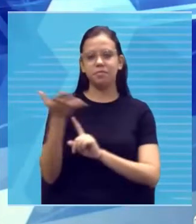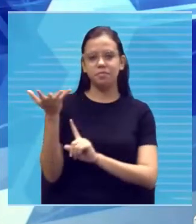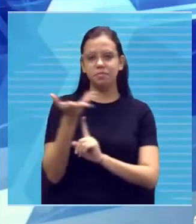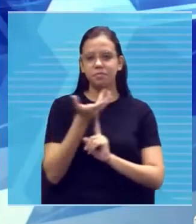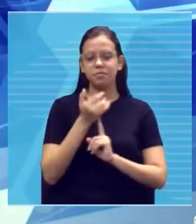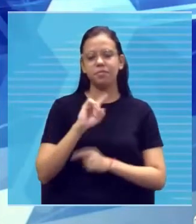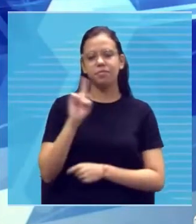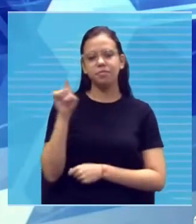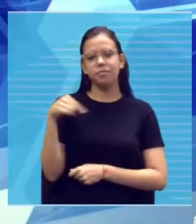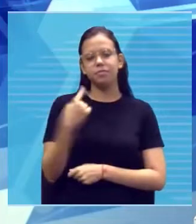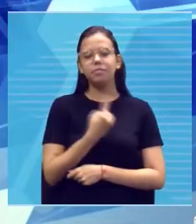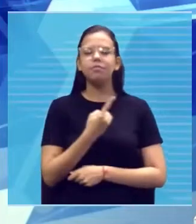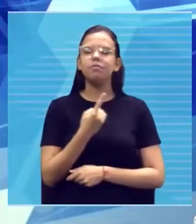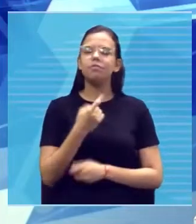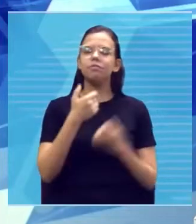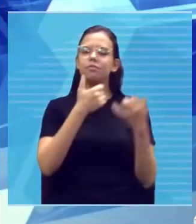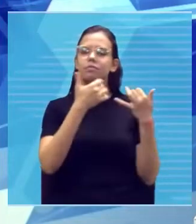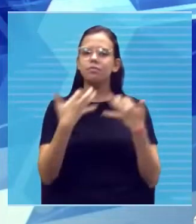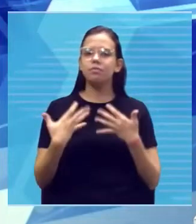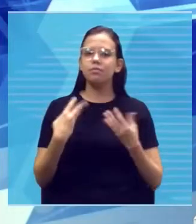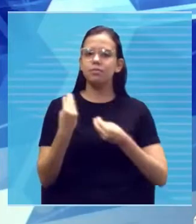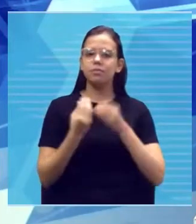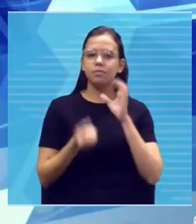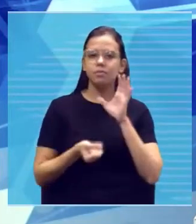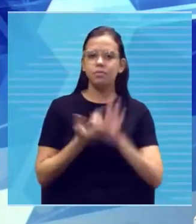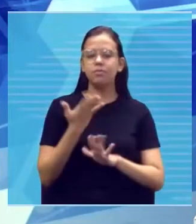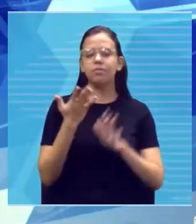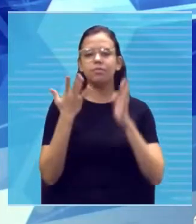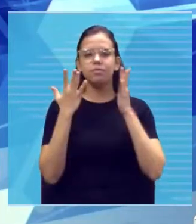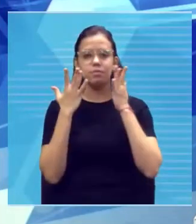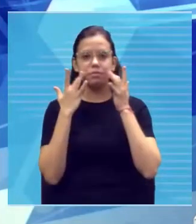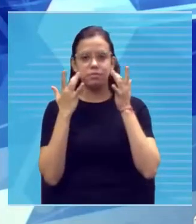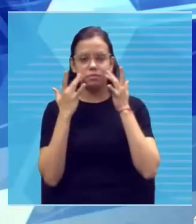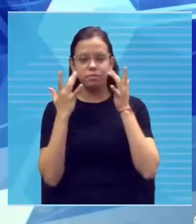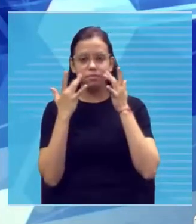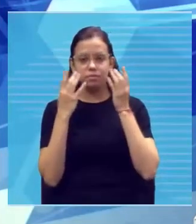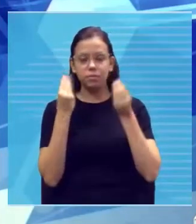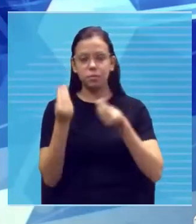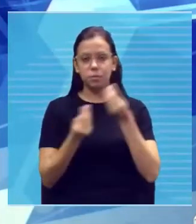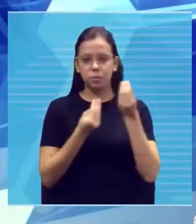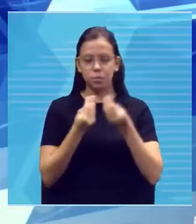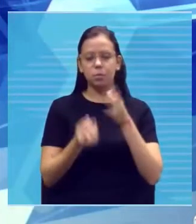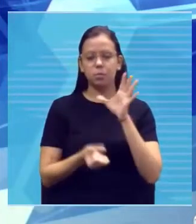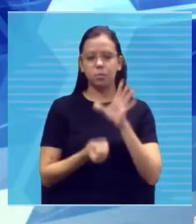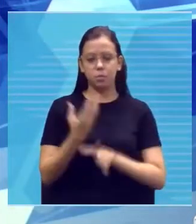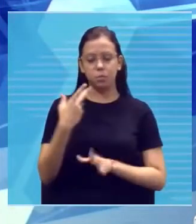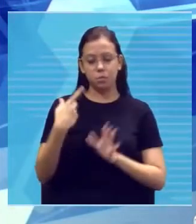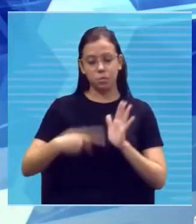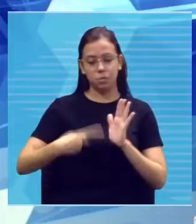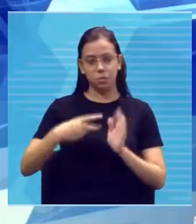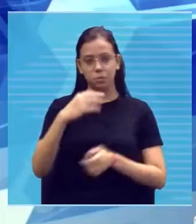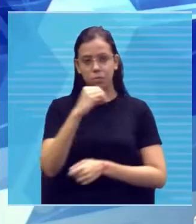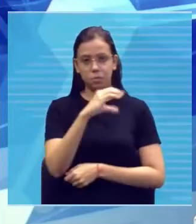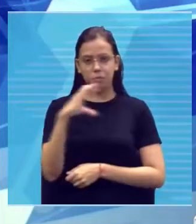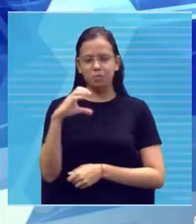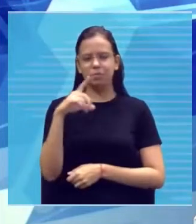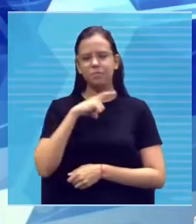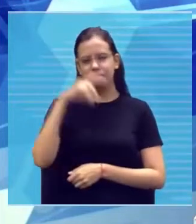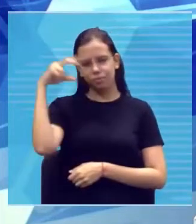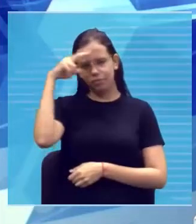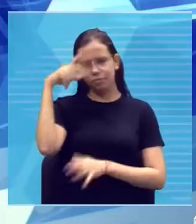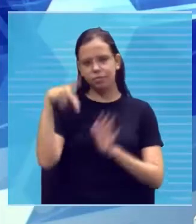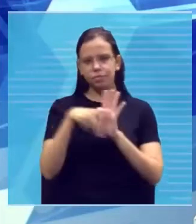sobre o desenvolvimento do teatro como é que ele apareceu no ocidente né aquela história do teatro grego